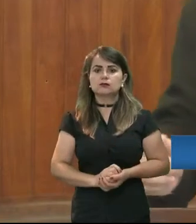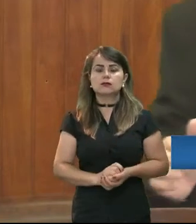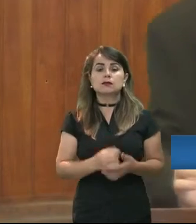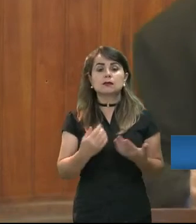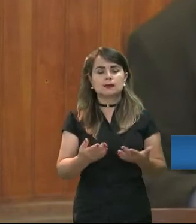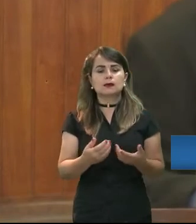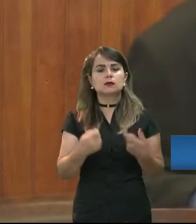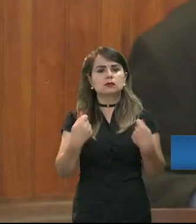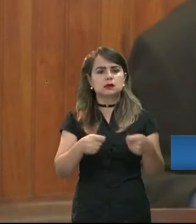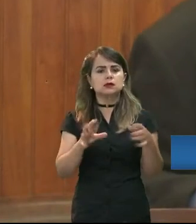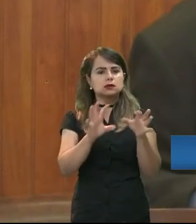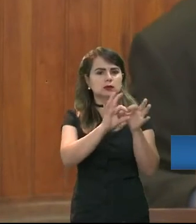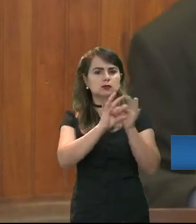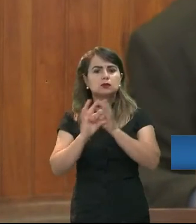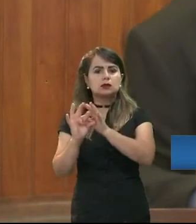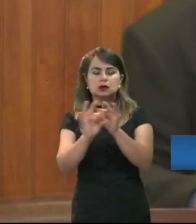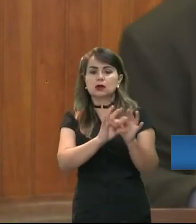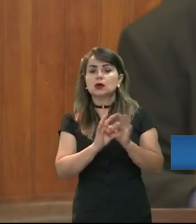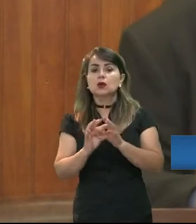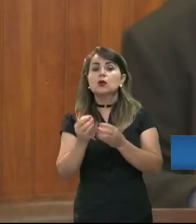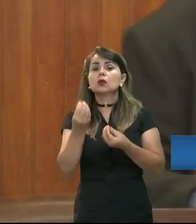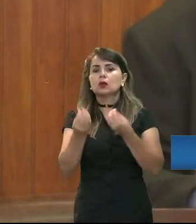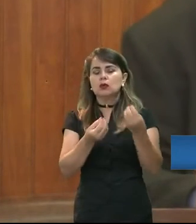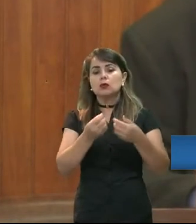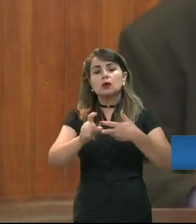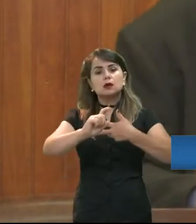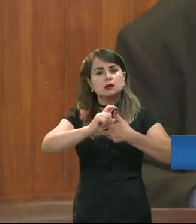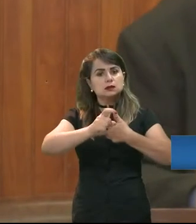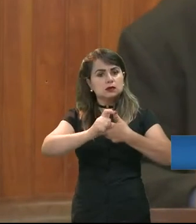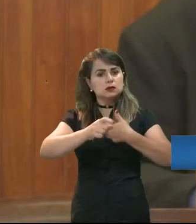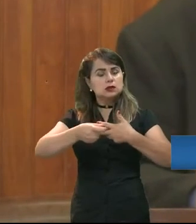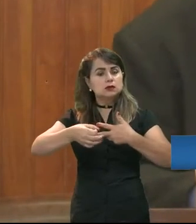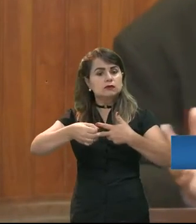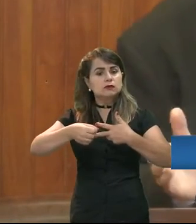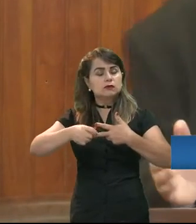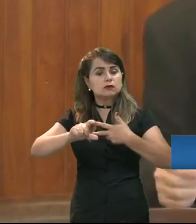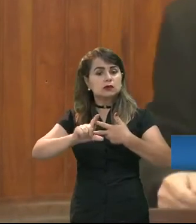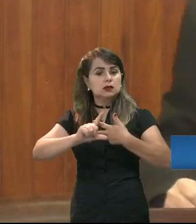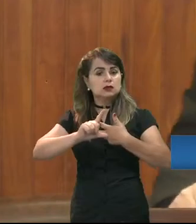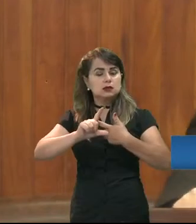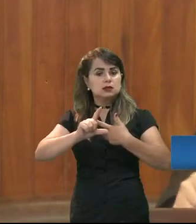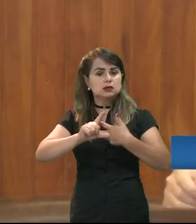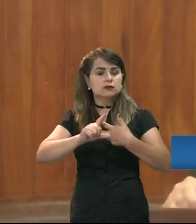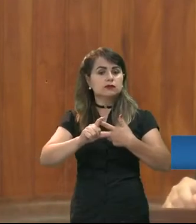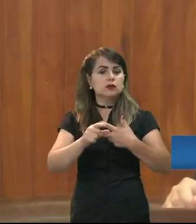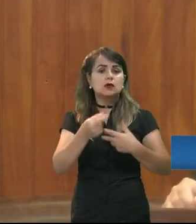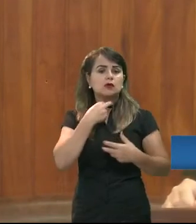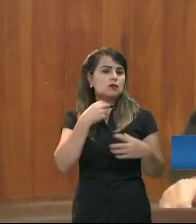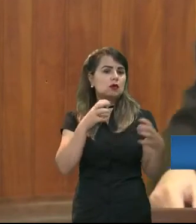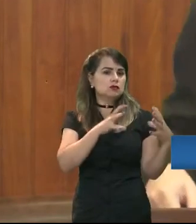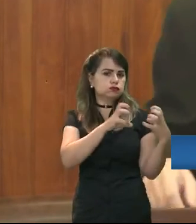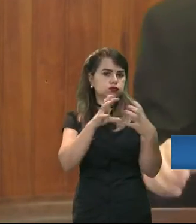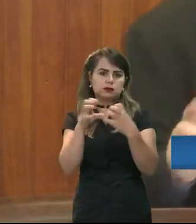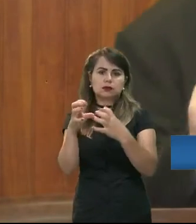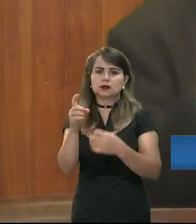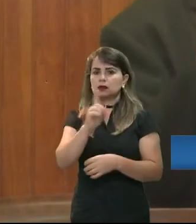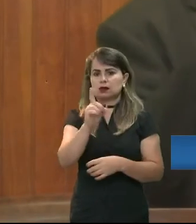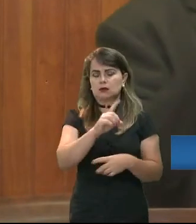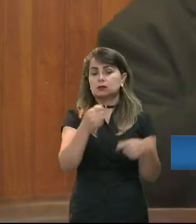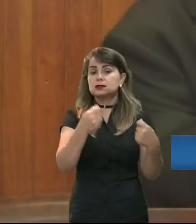Essa harmonia nós precisamos construir de uma forma que o executivo e o legislativo não sejam uma briga de gato e rato, mas que haja um